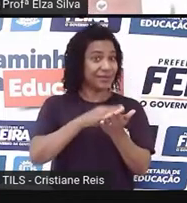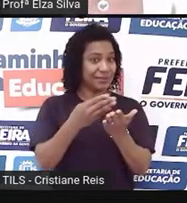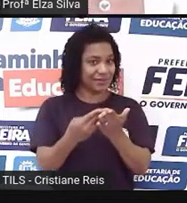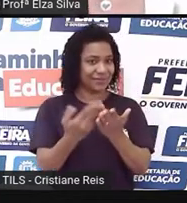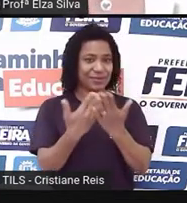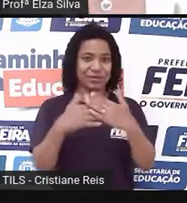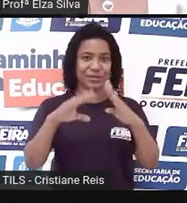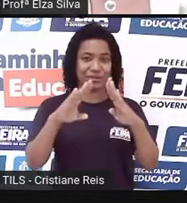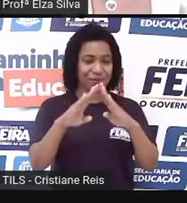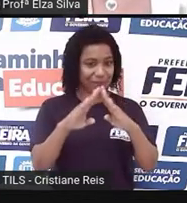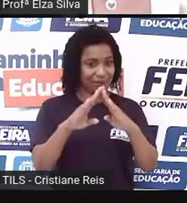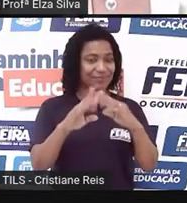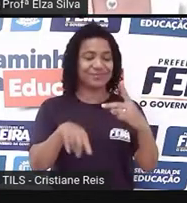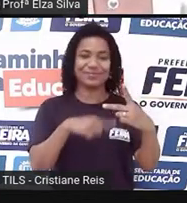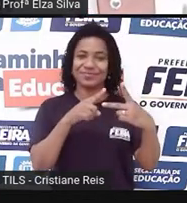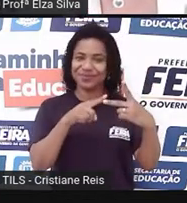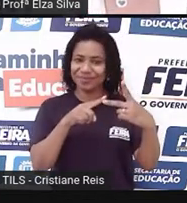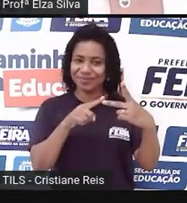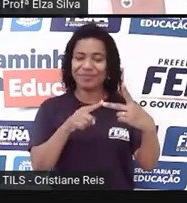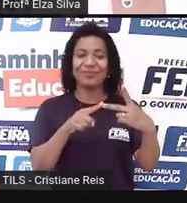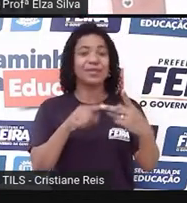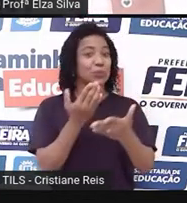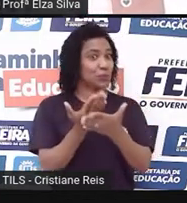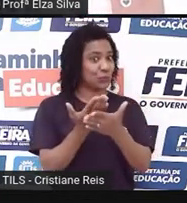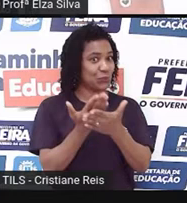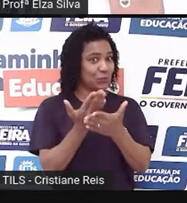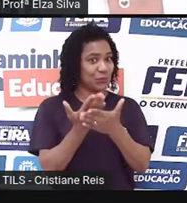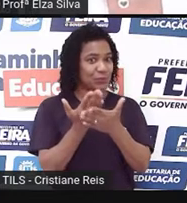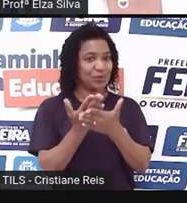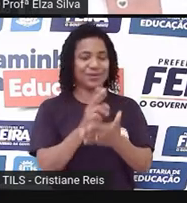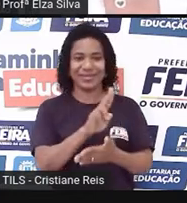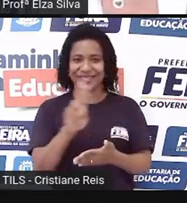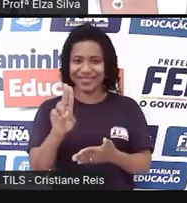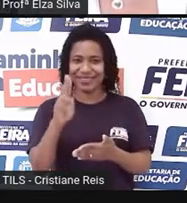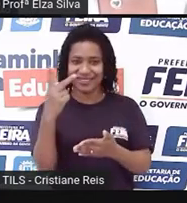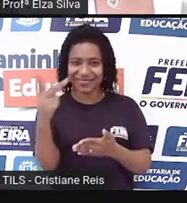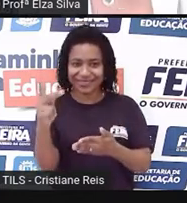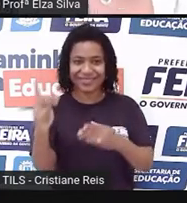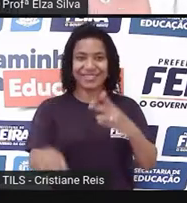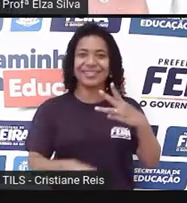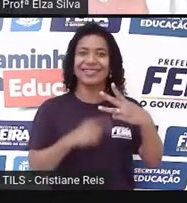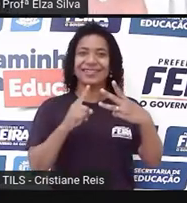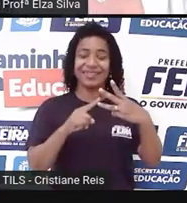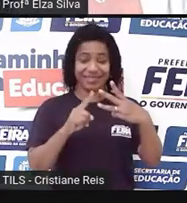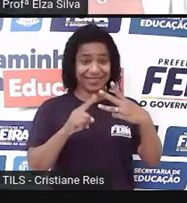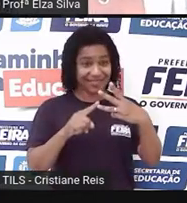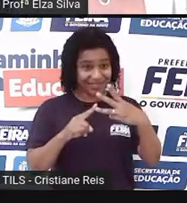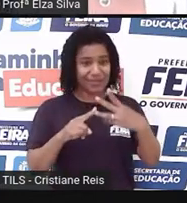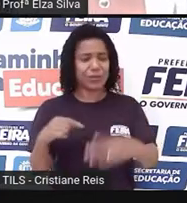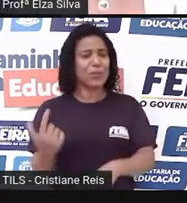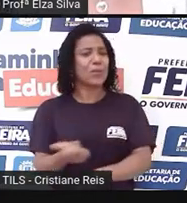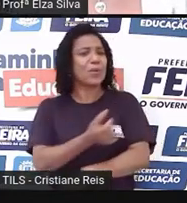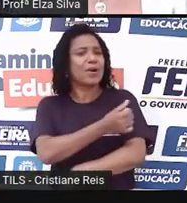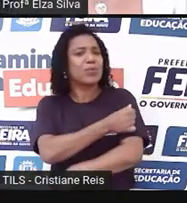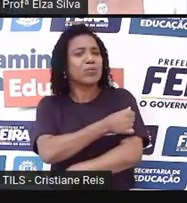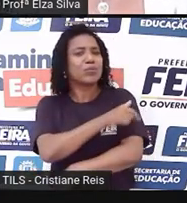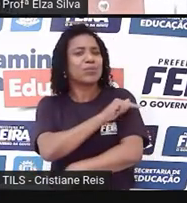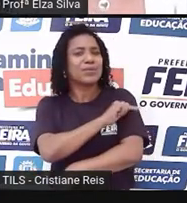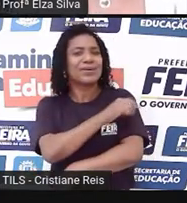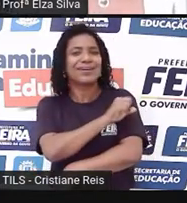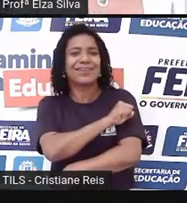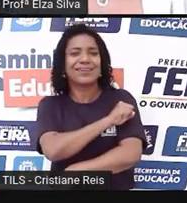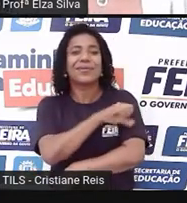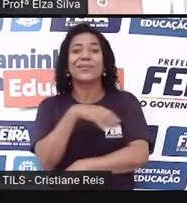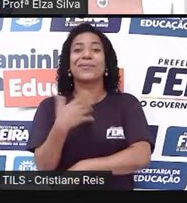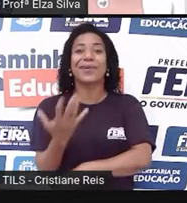estuda. Student, o seu nome. Grade, a série que você estuda. Date, a data